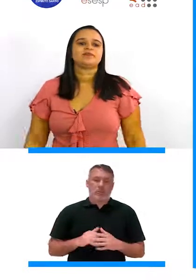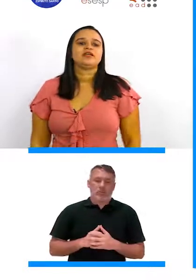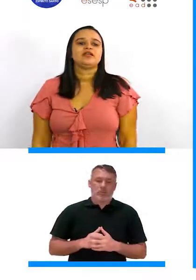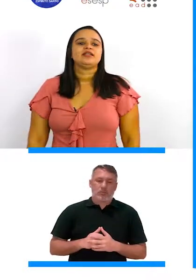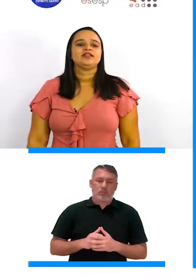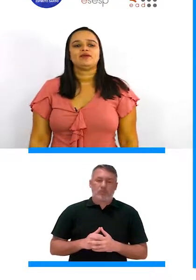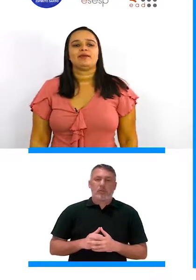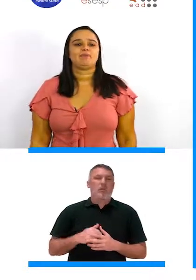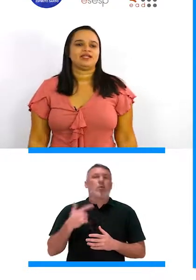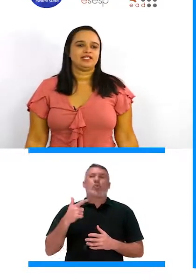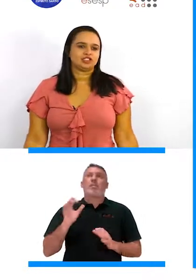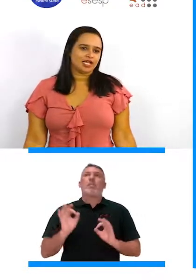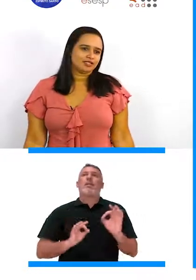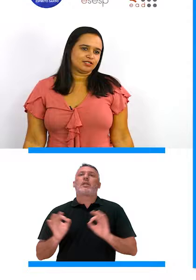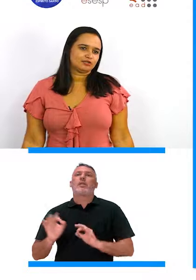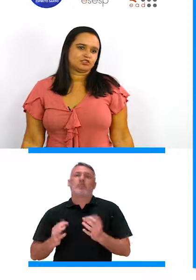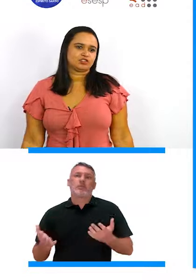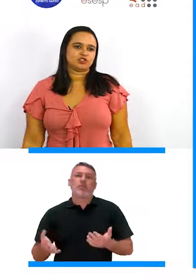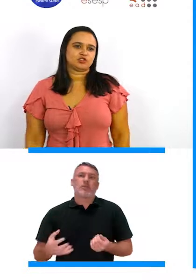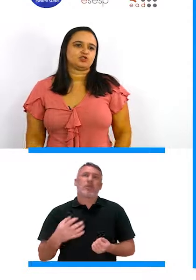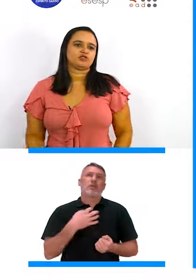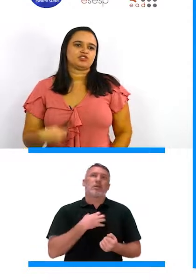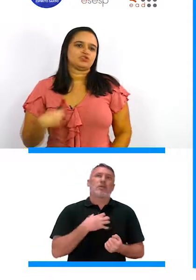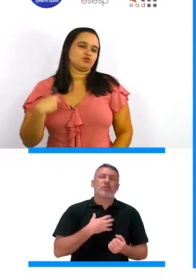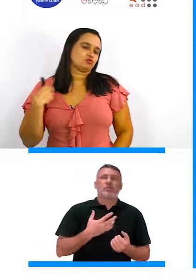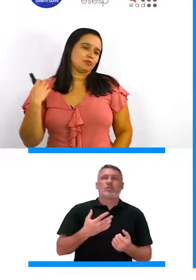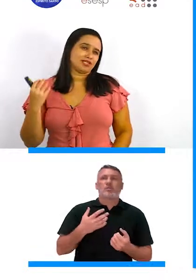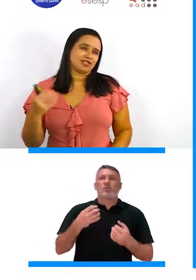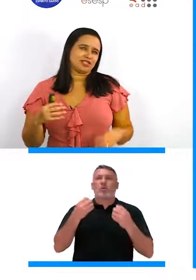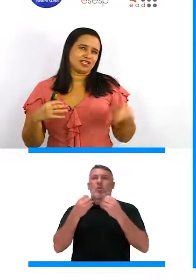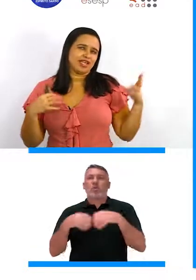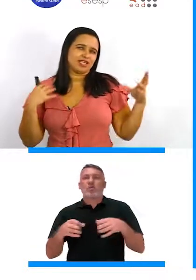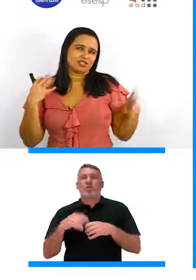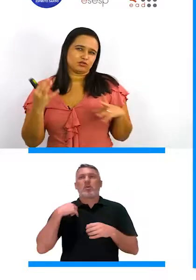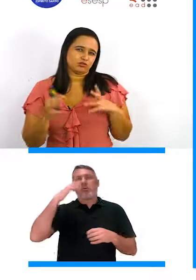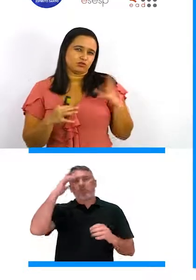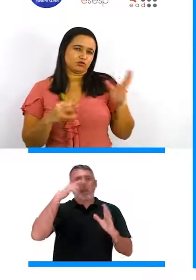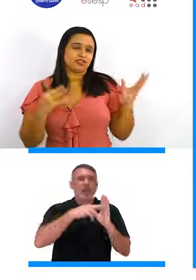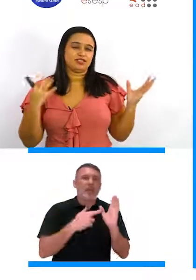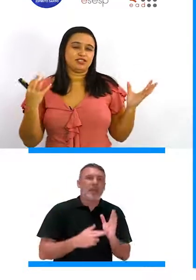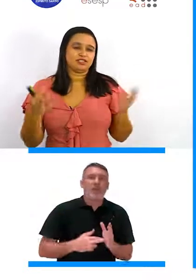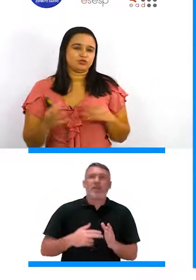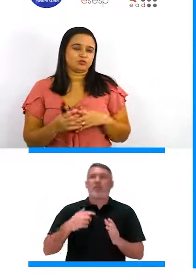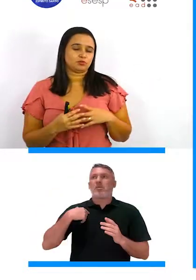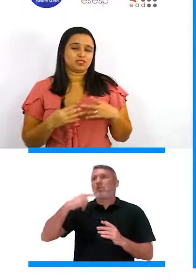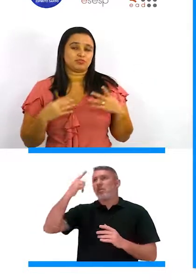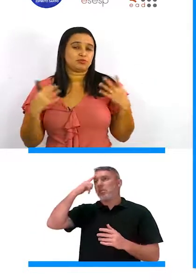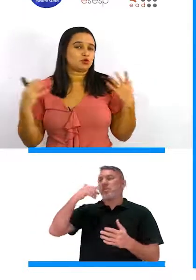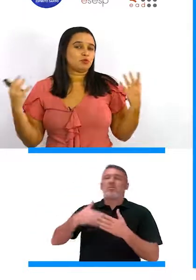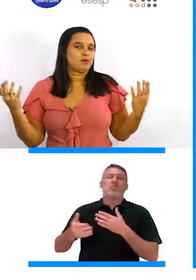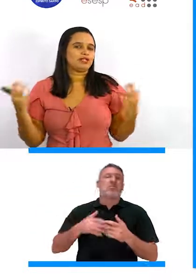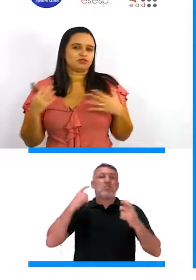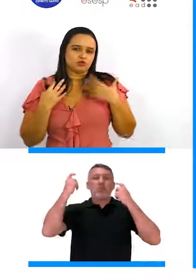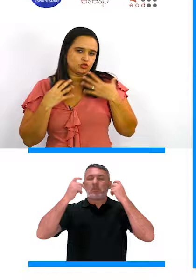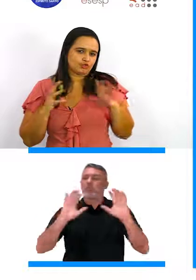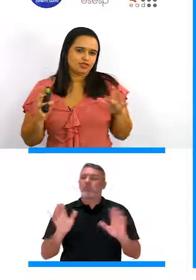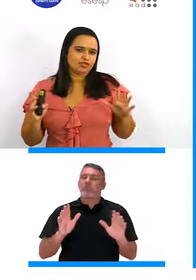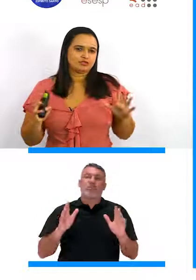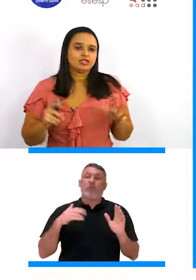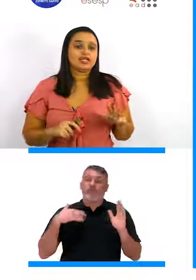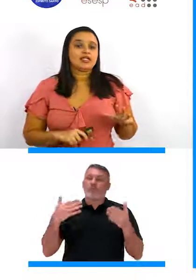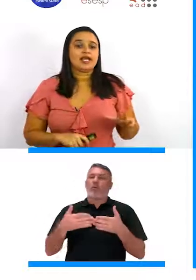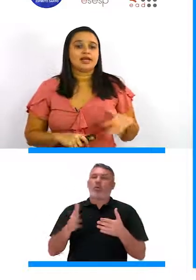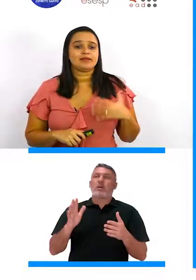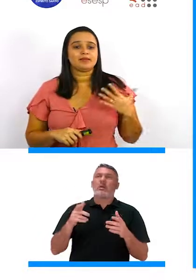assim. Não é planejada no sentido de que eu não estou pensando em regras quando eu estou falando, não estou preocupada, eu estou só